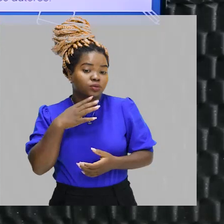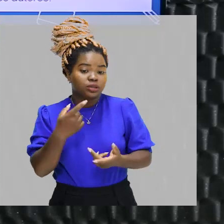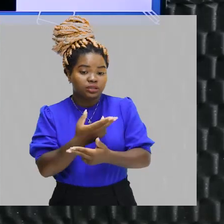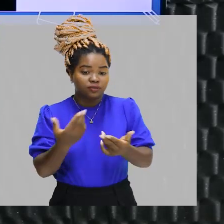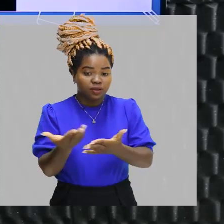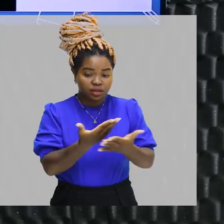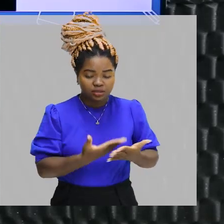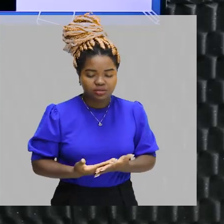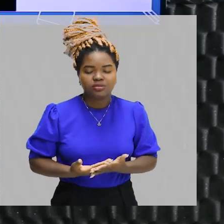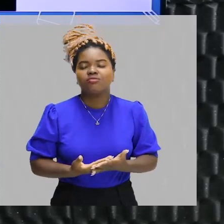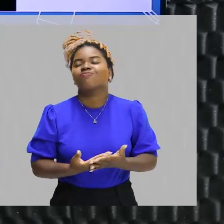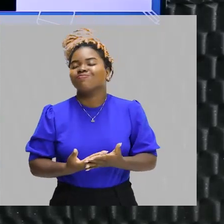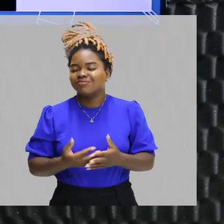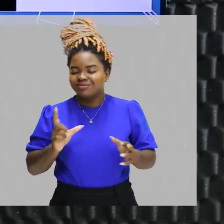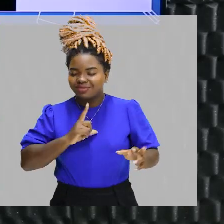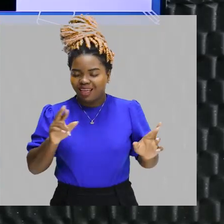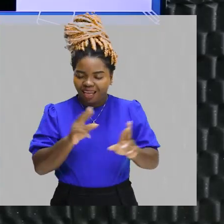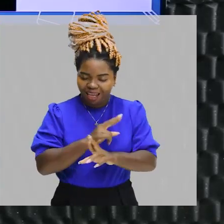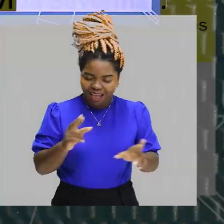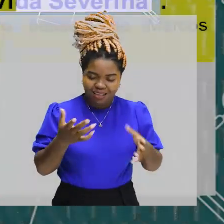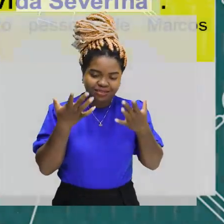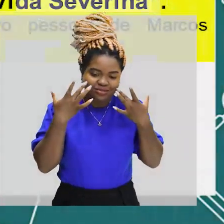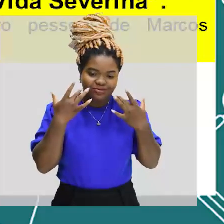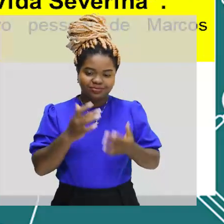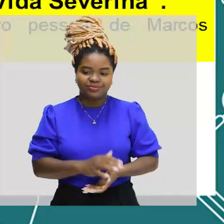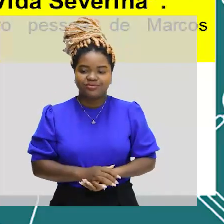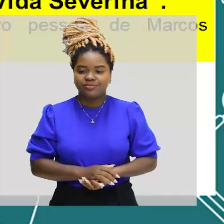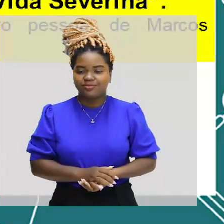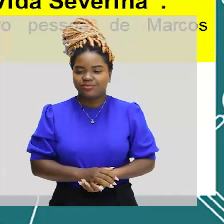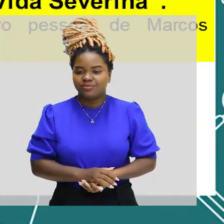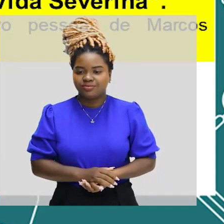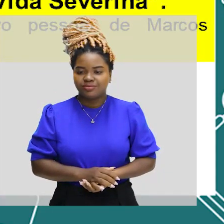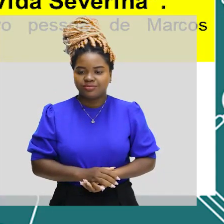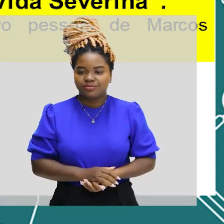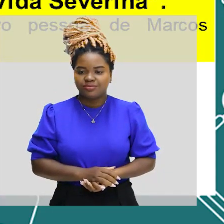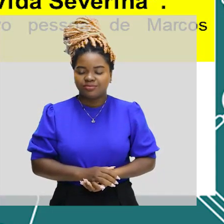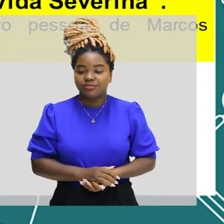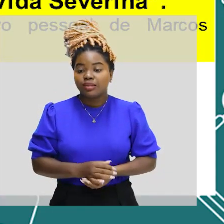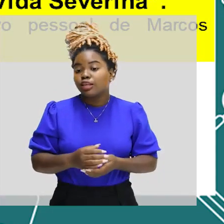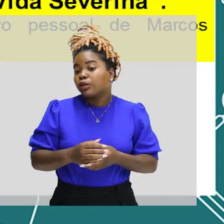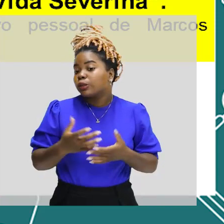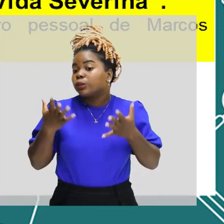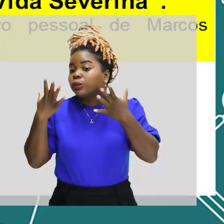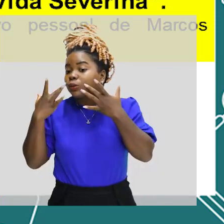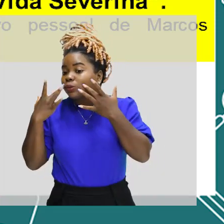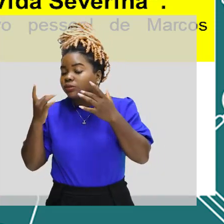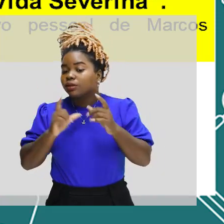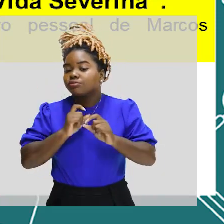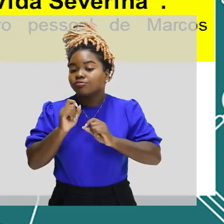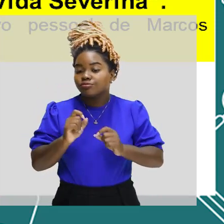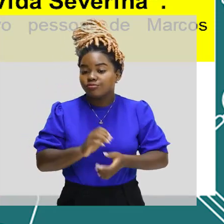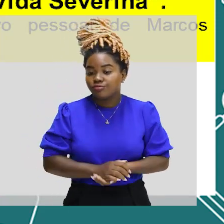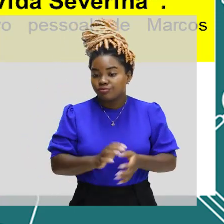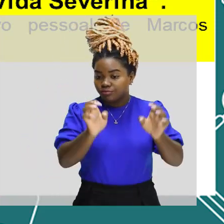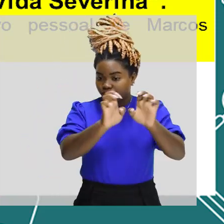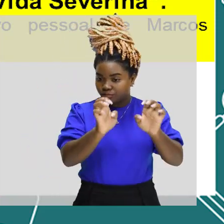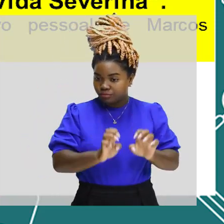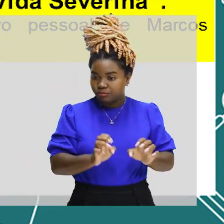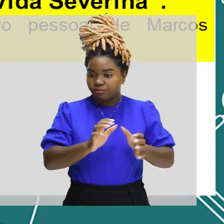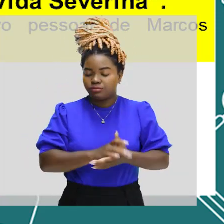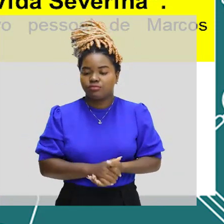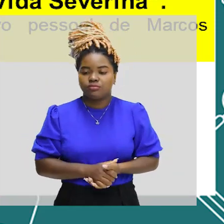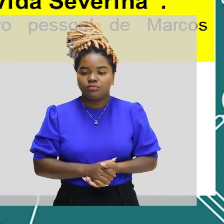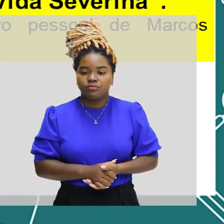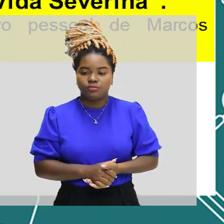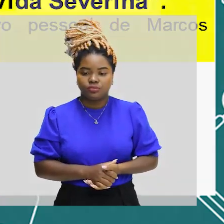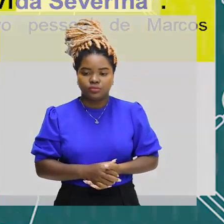aulas fazem parte do teatro. E o teatro em si, na verdade, ele é a estrutura da apresentação onde você